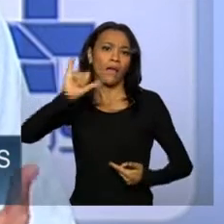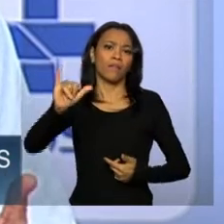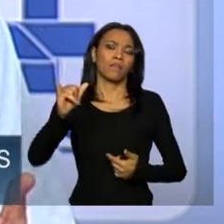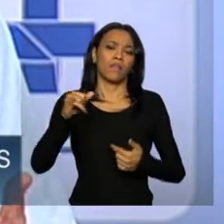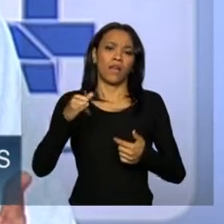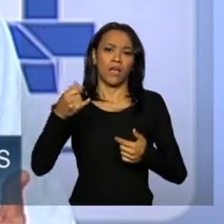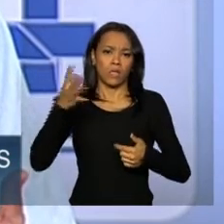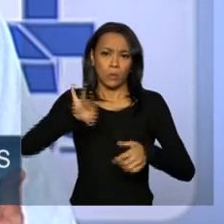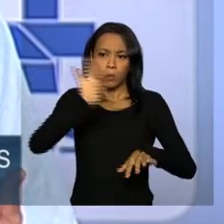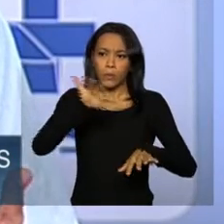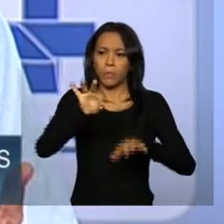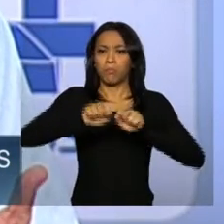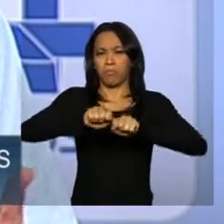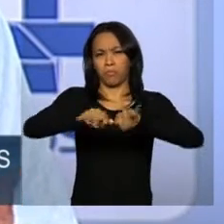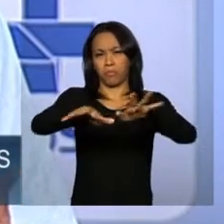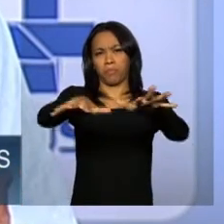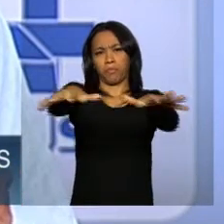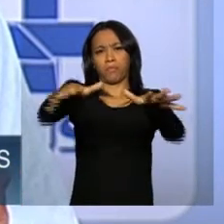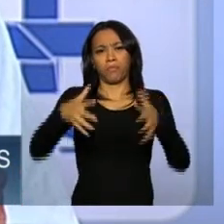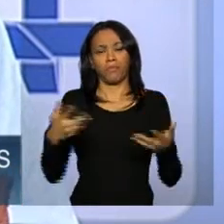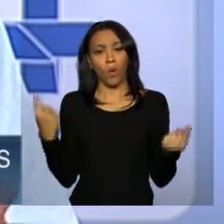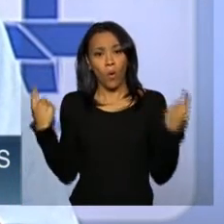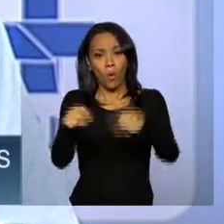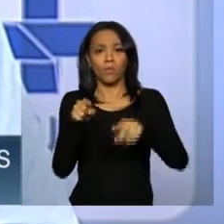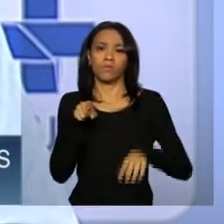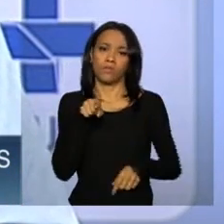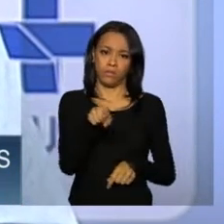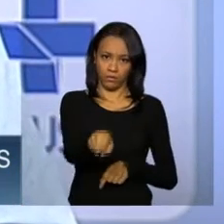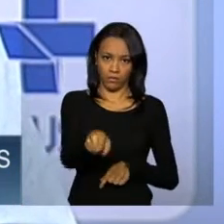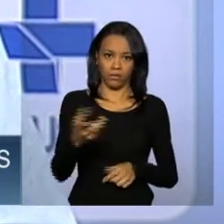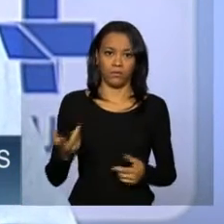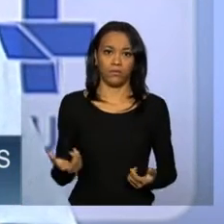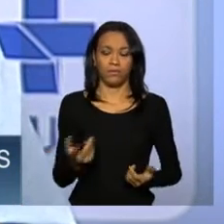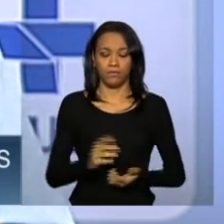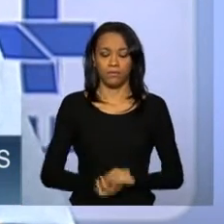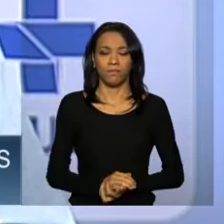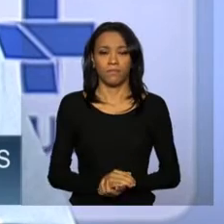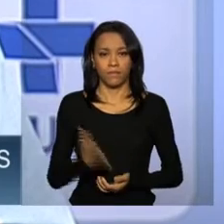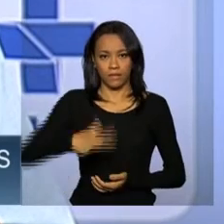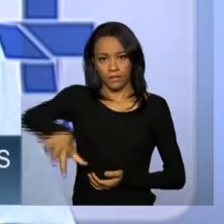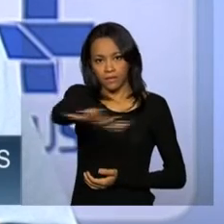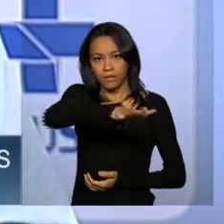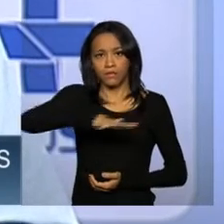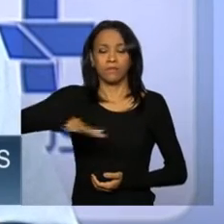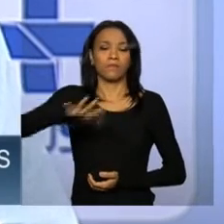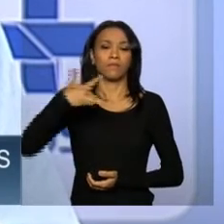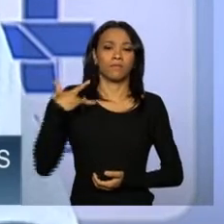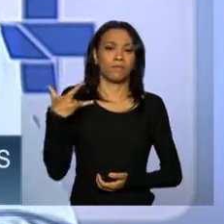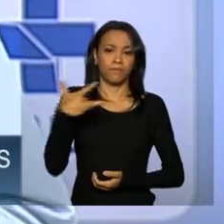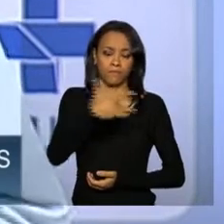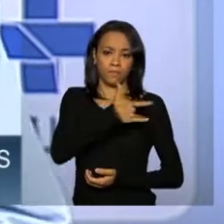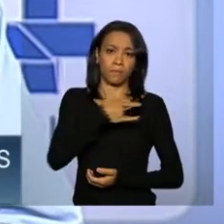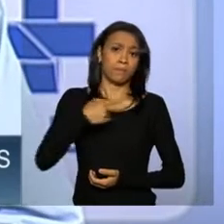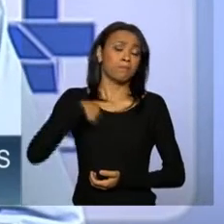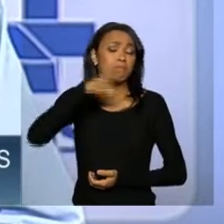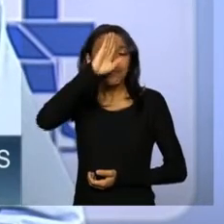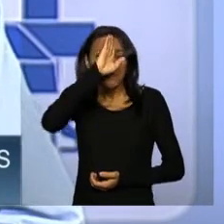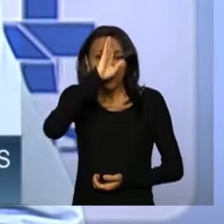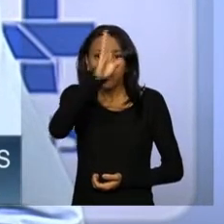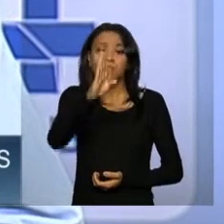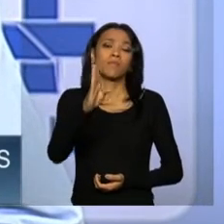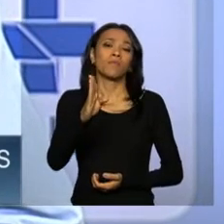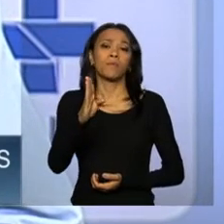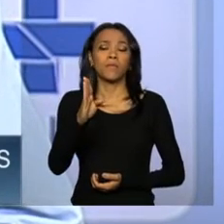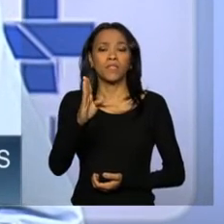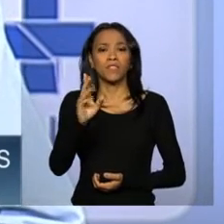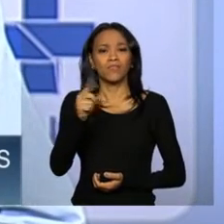poderes e organizações a um enfrentamento desta monta na área da saúde, particularmente no enfrentamento